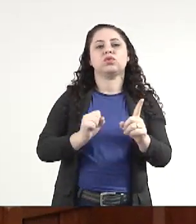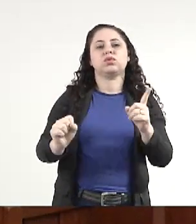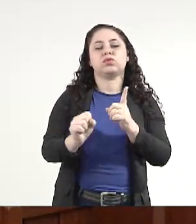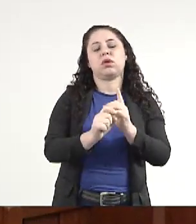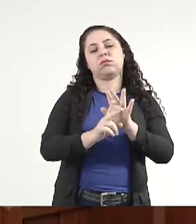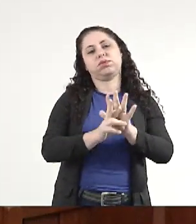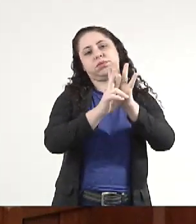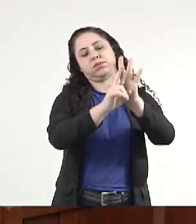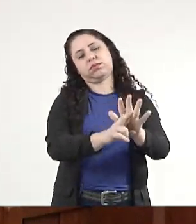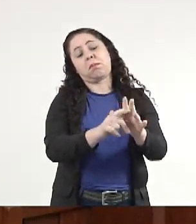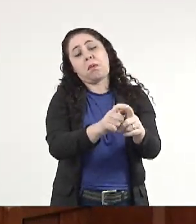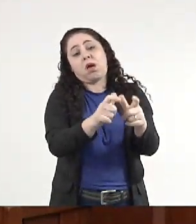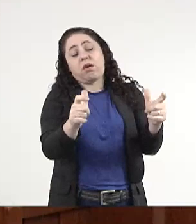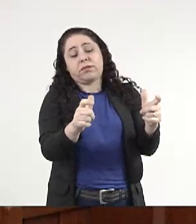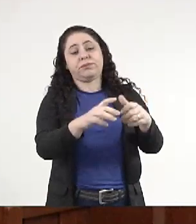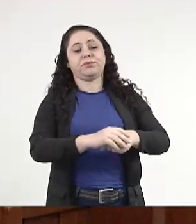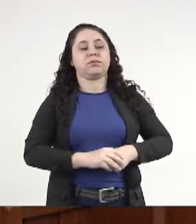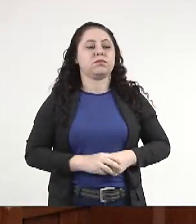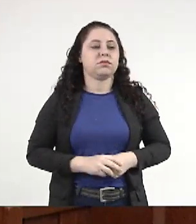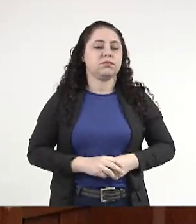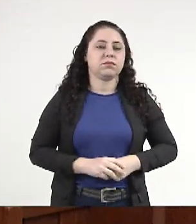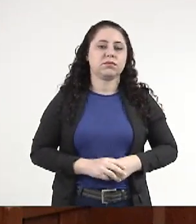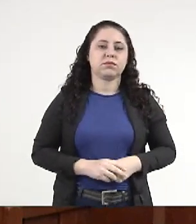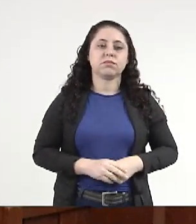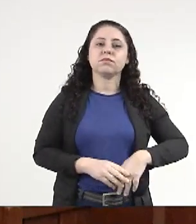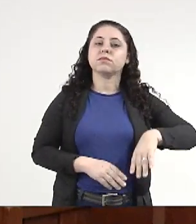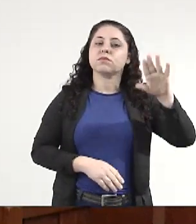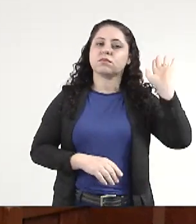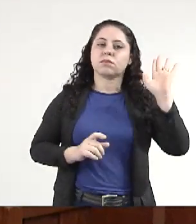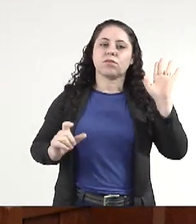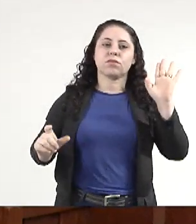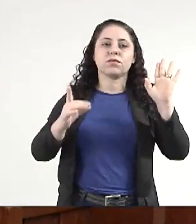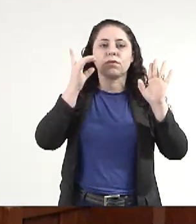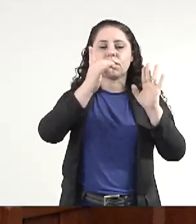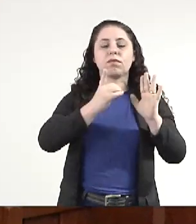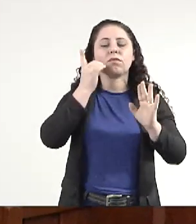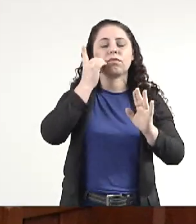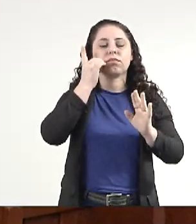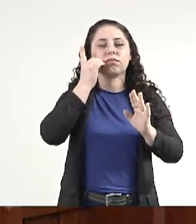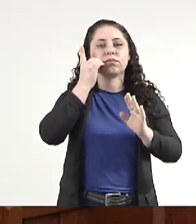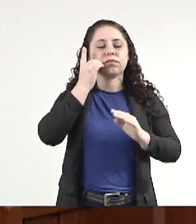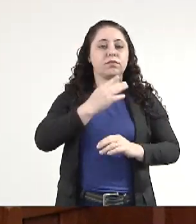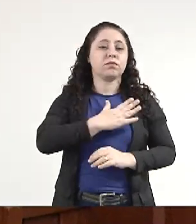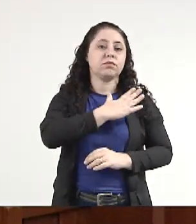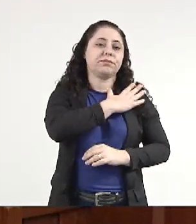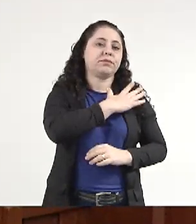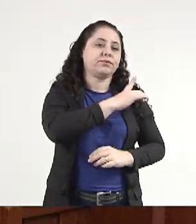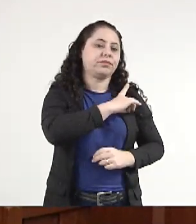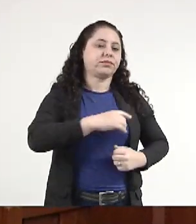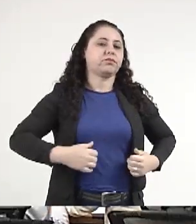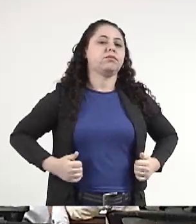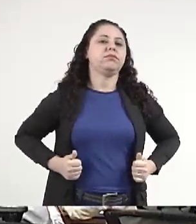uma representatividade maior. Concedo o à parte ao ilustre deputado Coronel Davi.